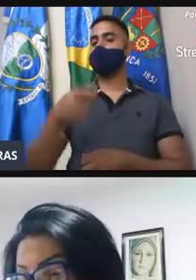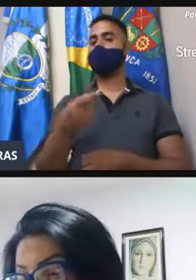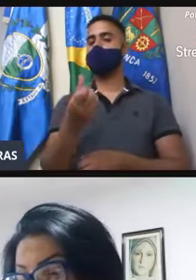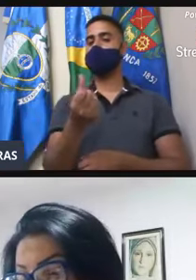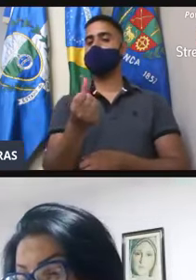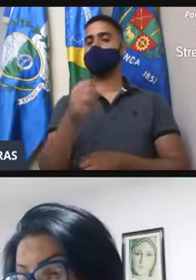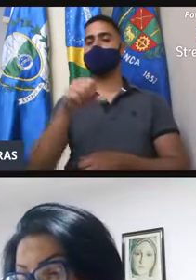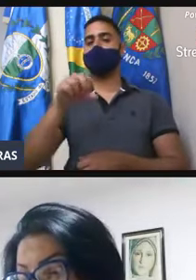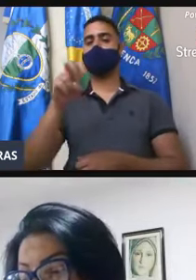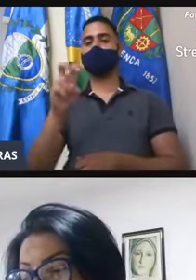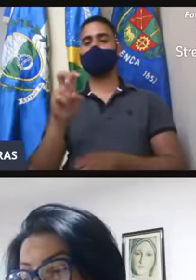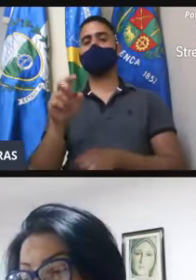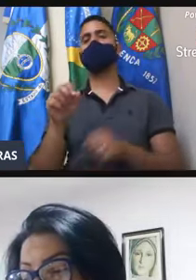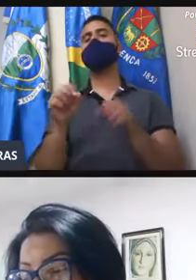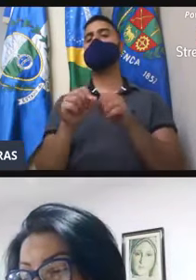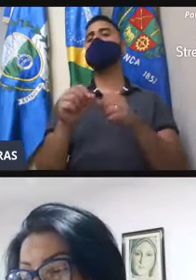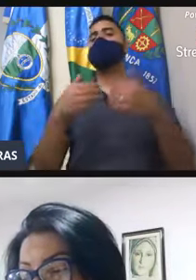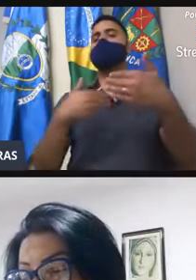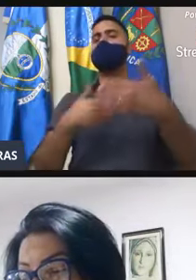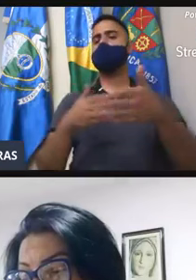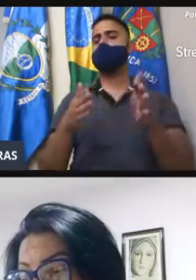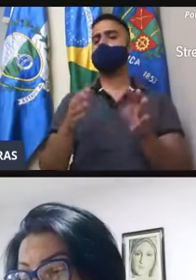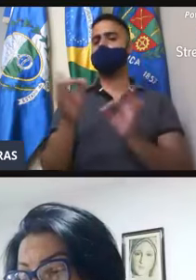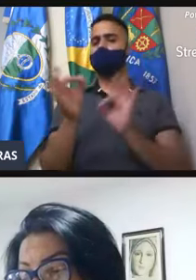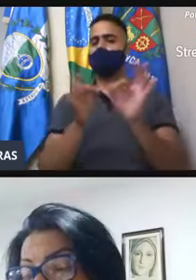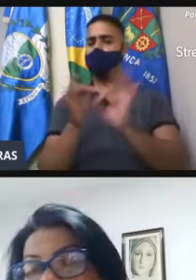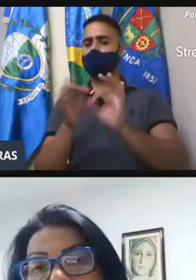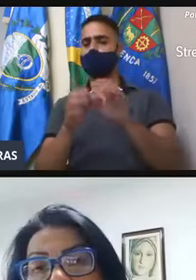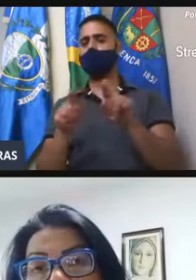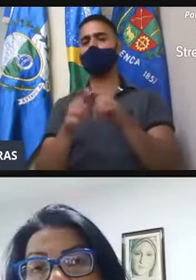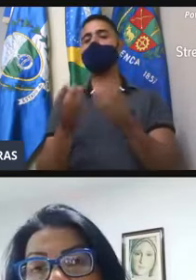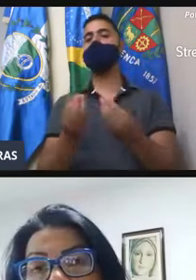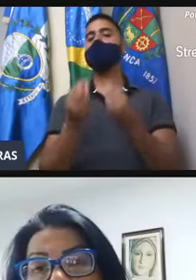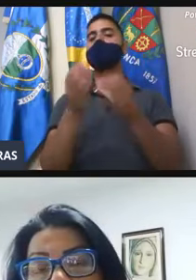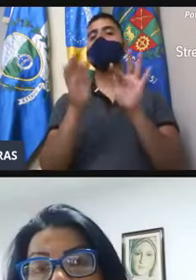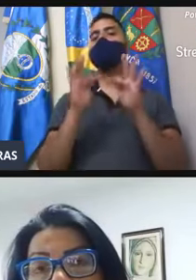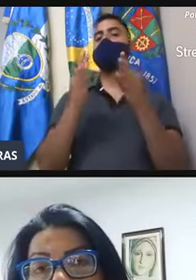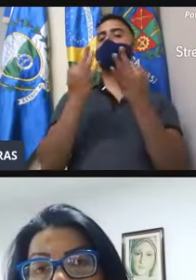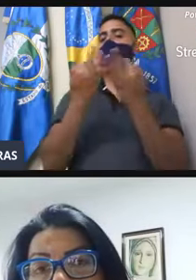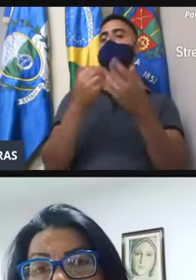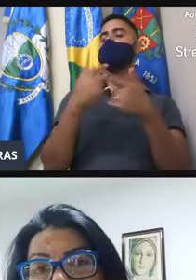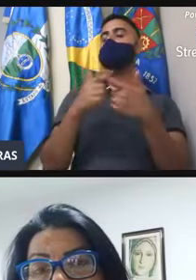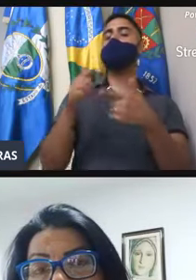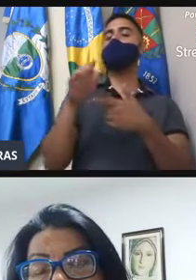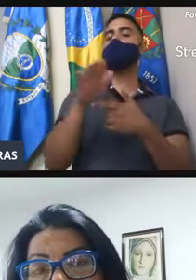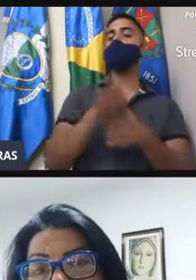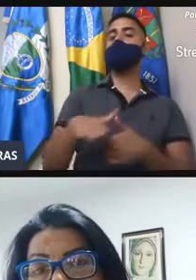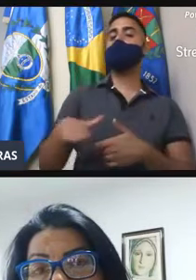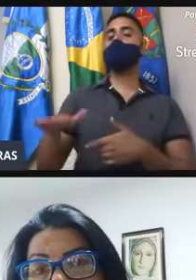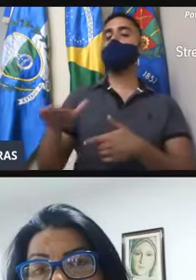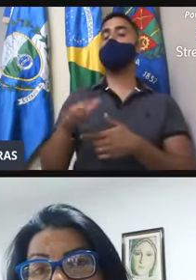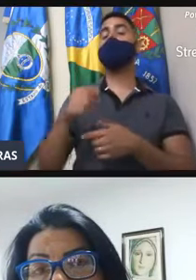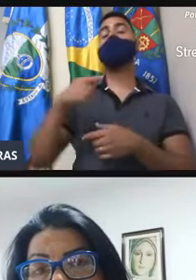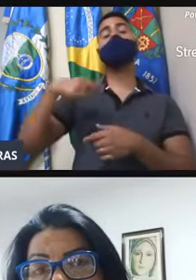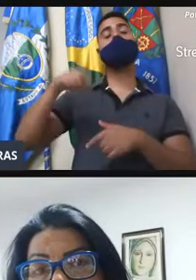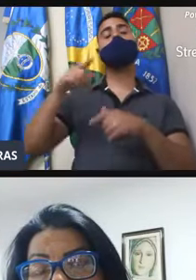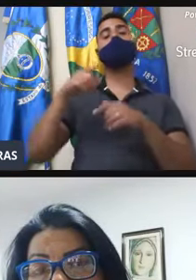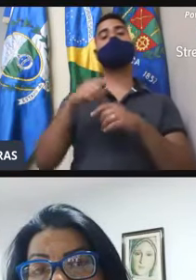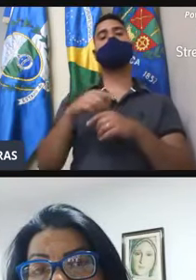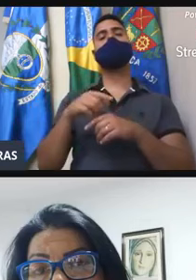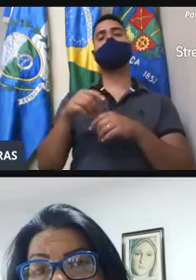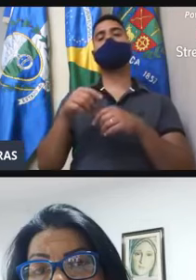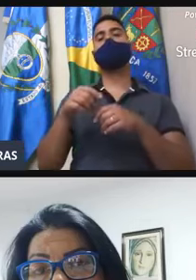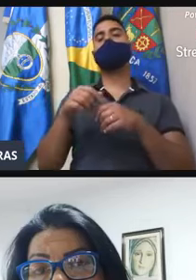R$ 79.695, que serão montadas cestas para as famílias, uma vez que essas crianças, né, que frequentam a APAE